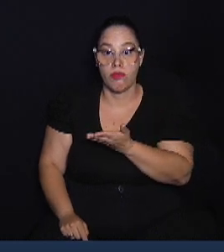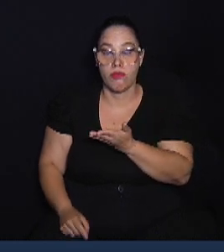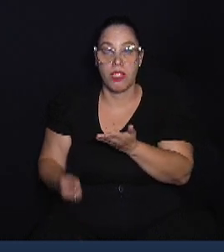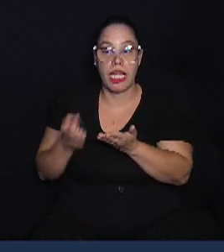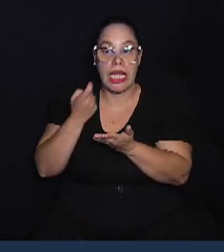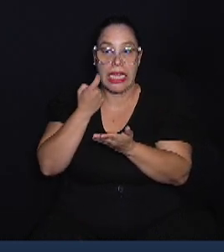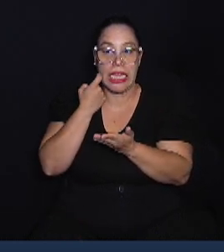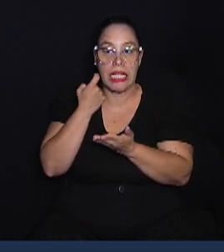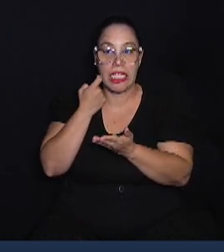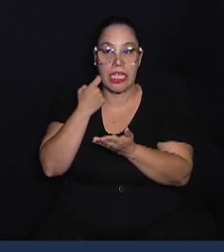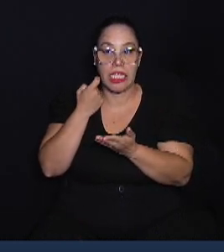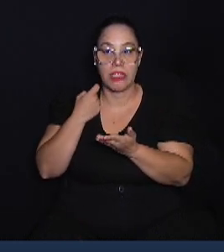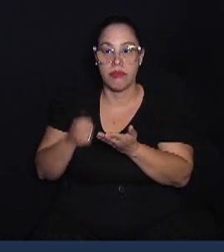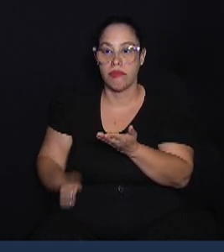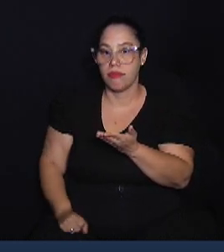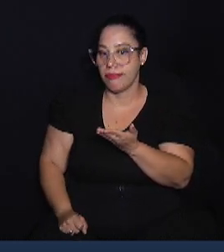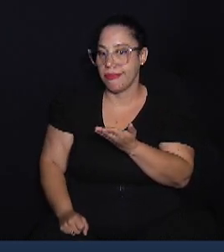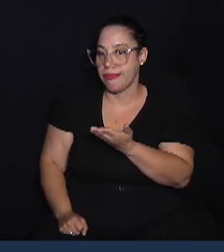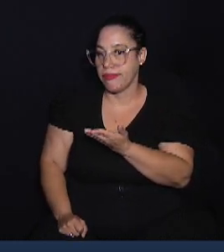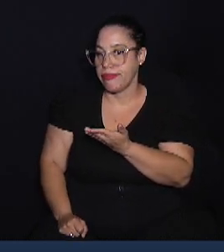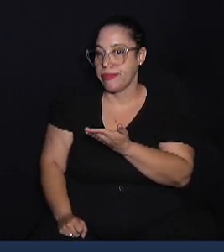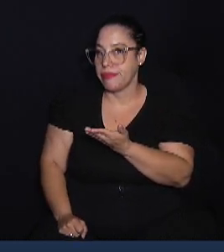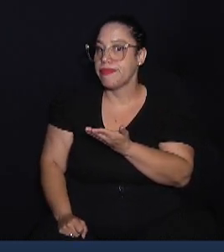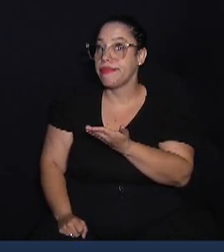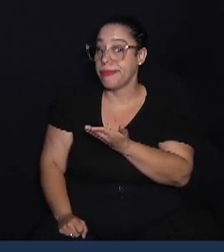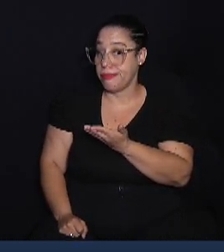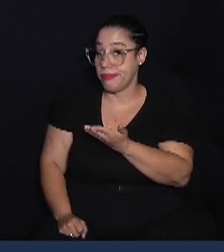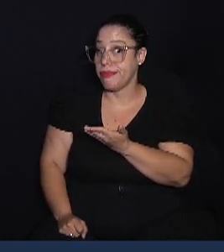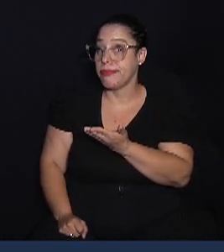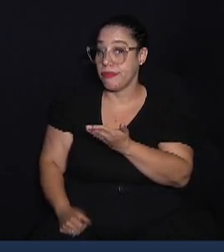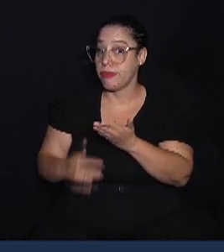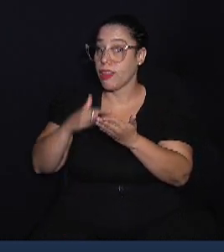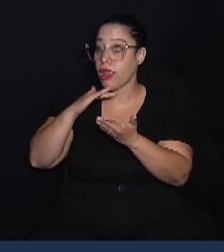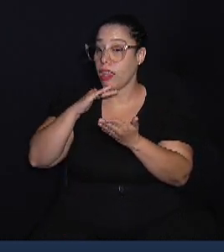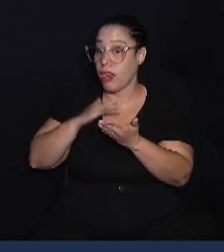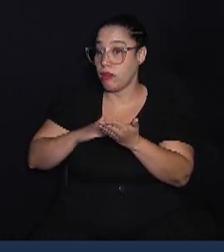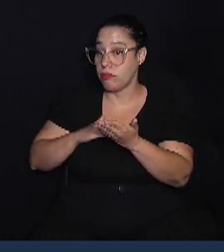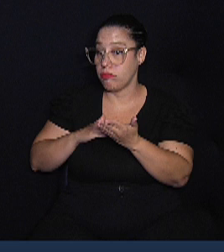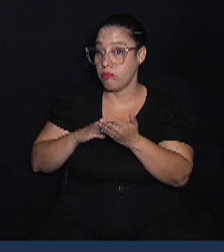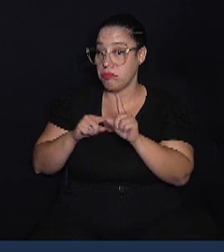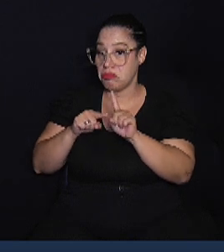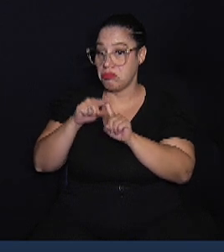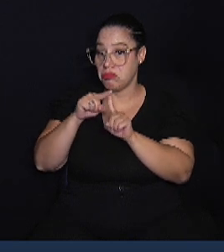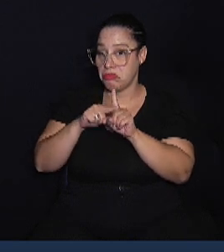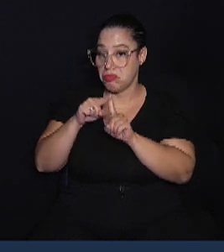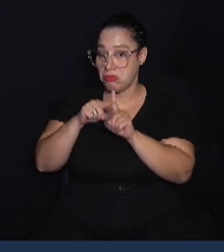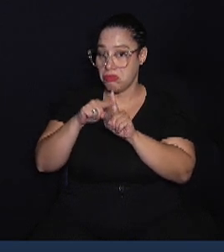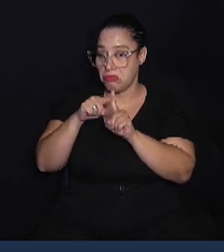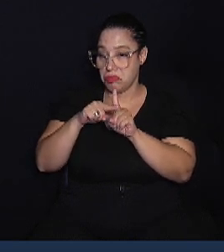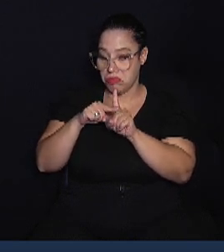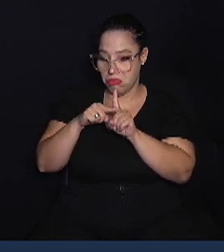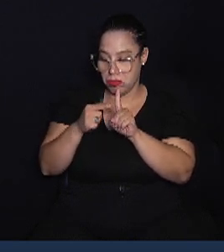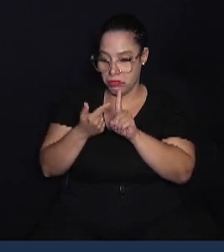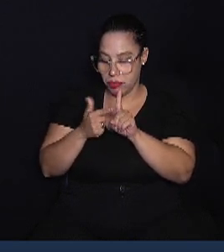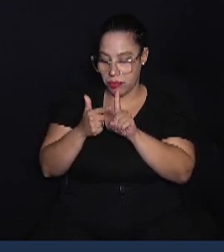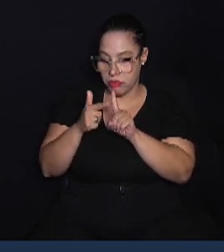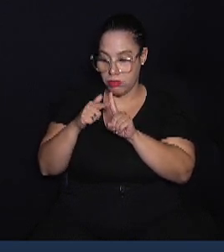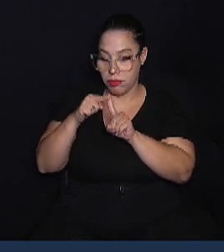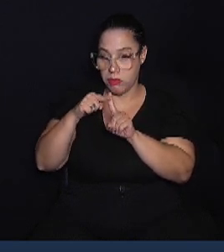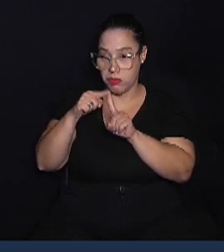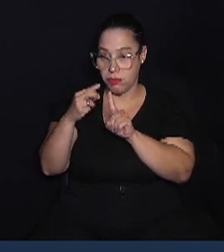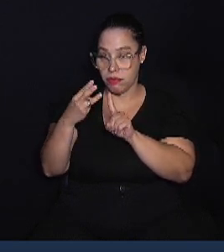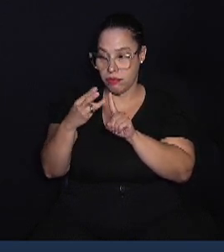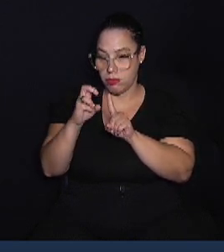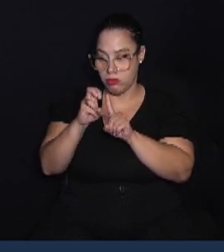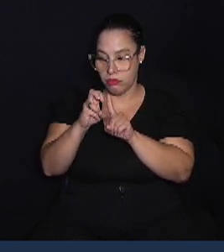com momentos de céu parcialmente nublado à tarde. As temperaturas ficam entre a mínima de 22 e a